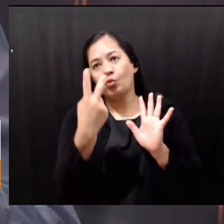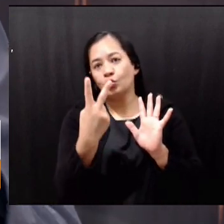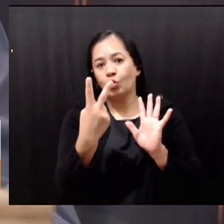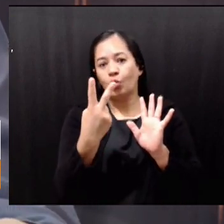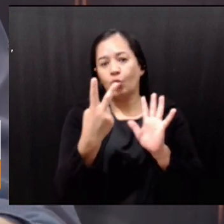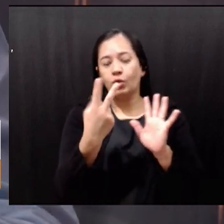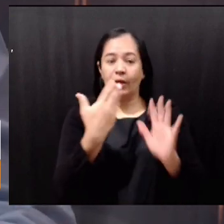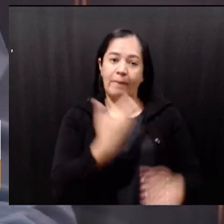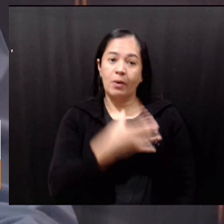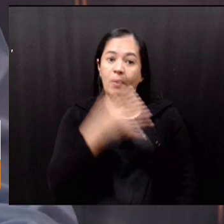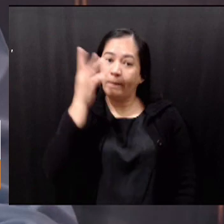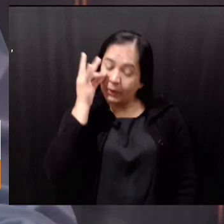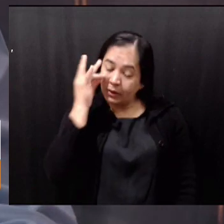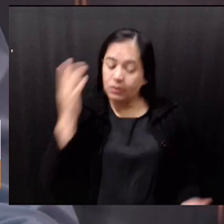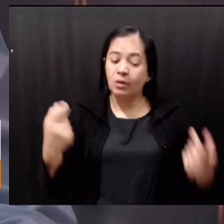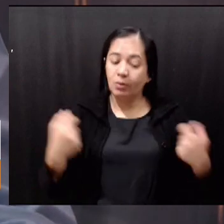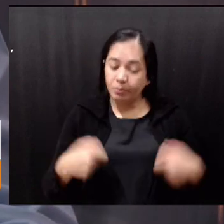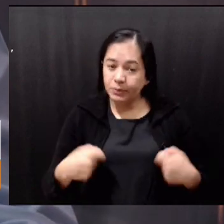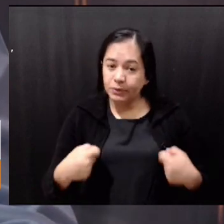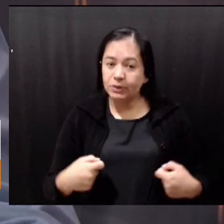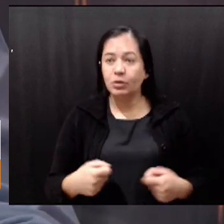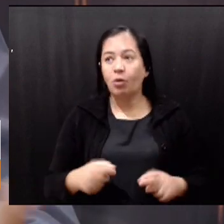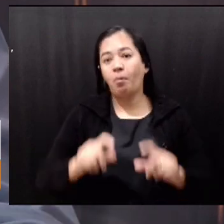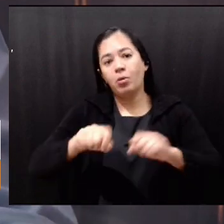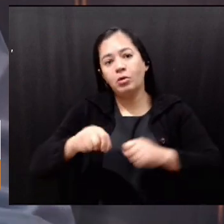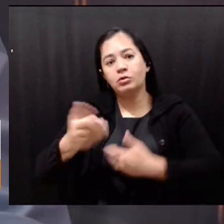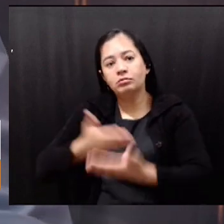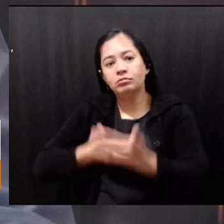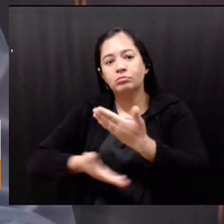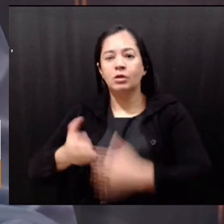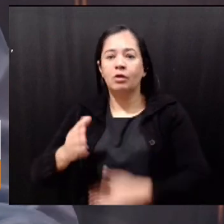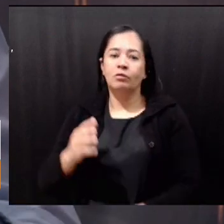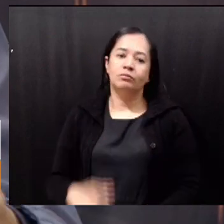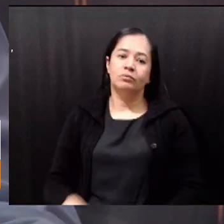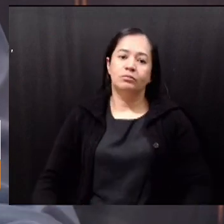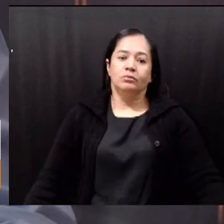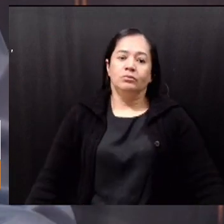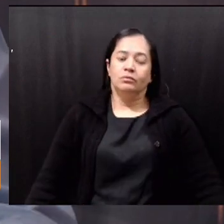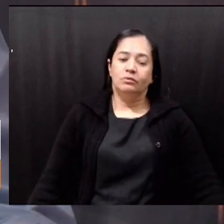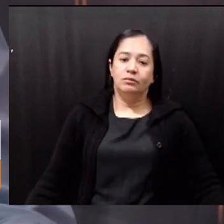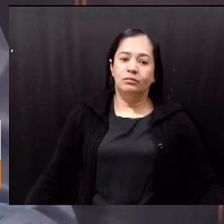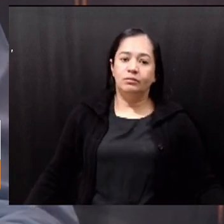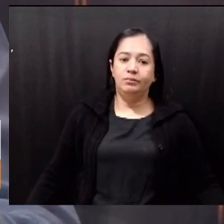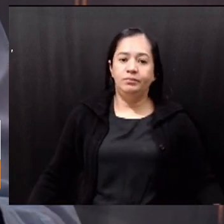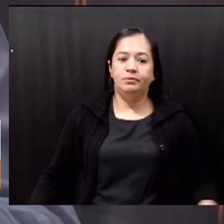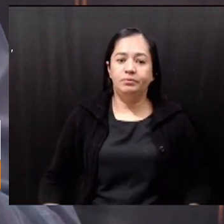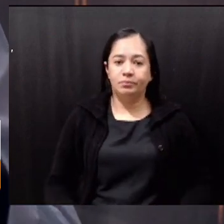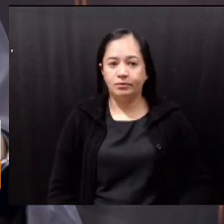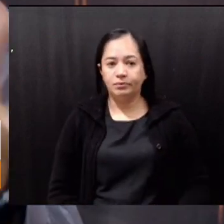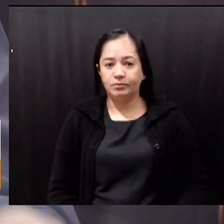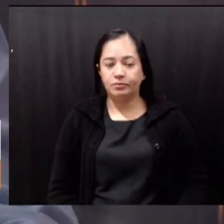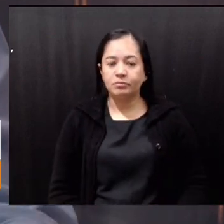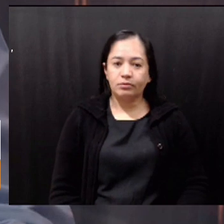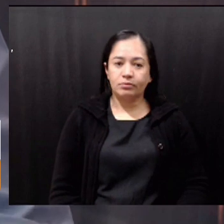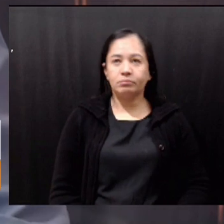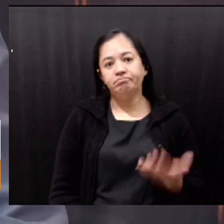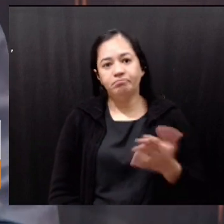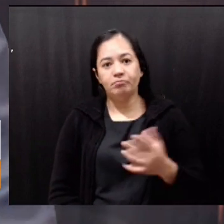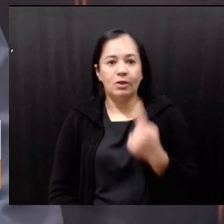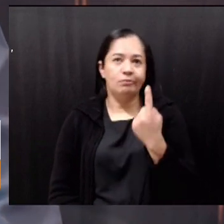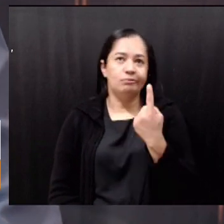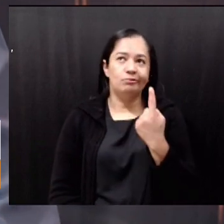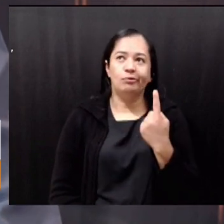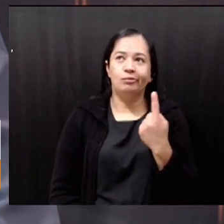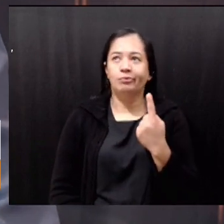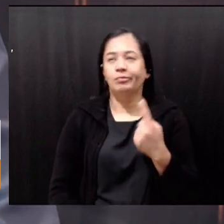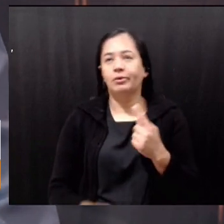ou que dê para se ver mais do que, né, uma vez a cada 6 meses, né.